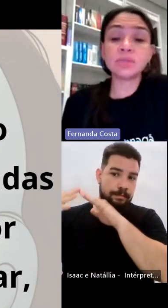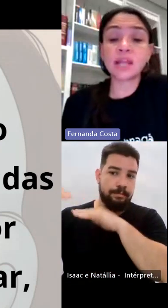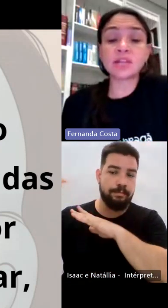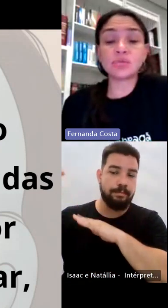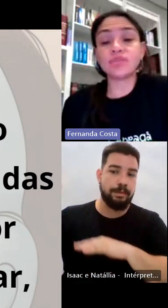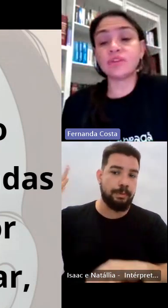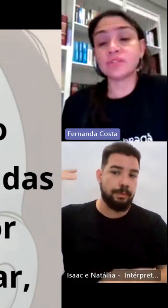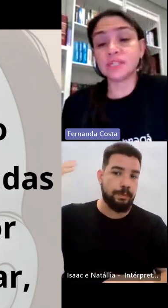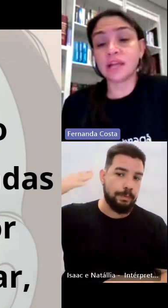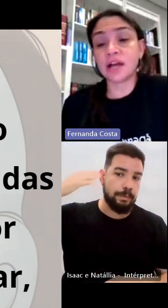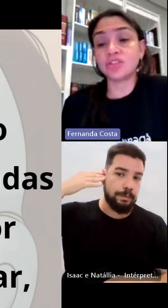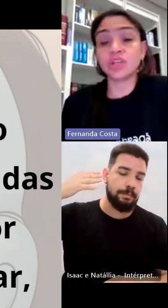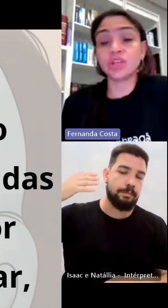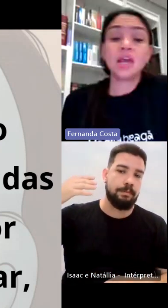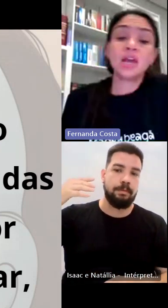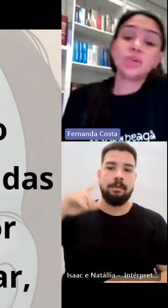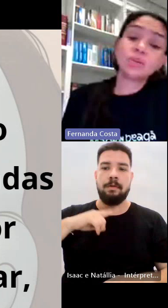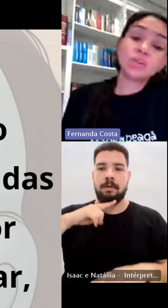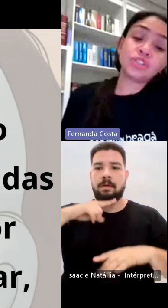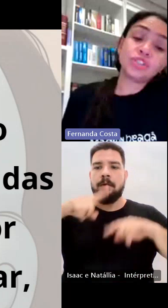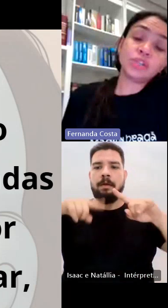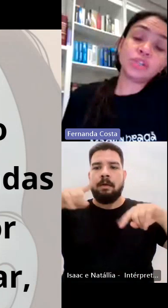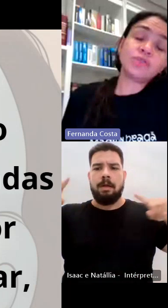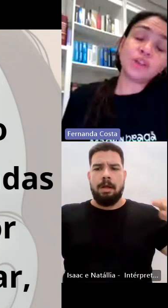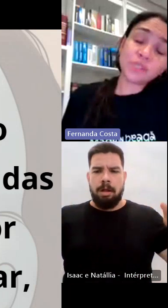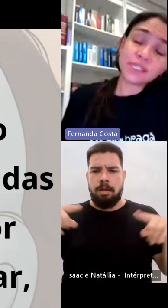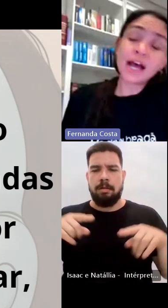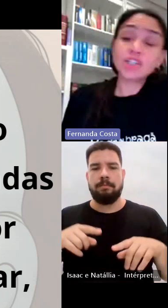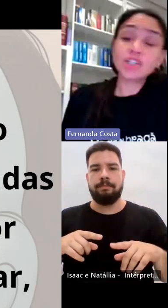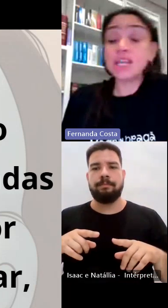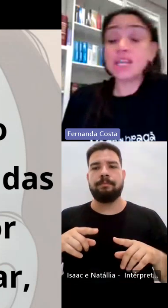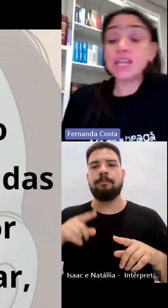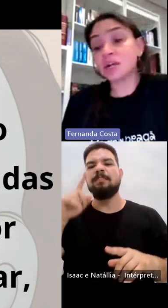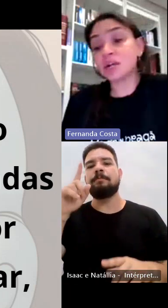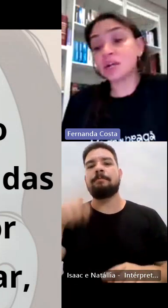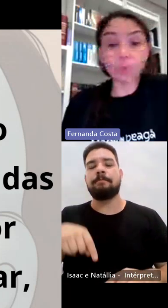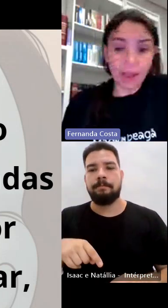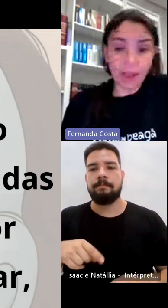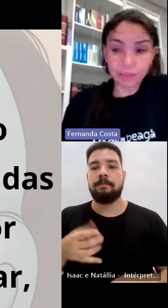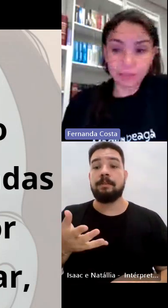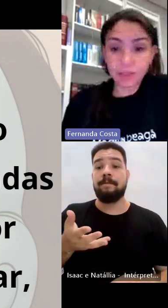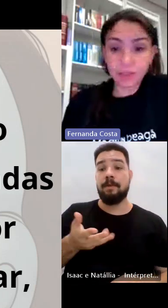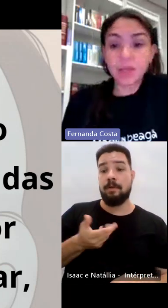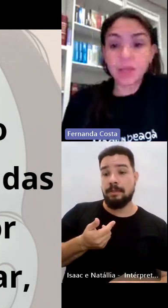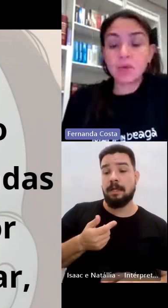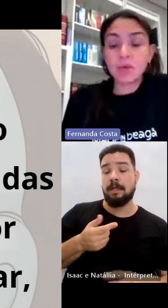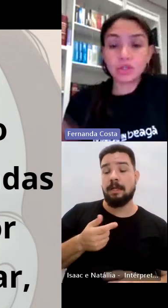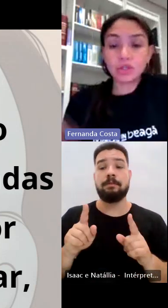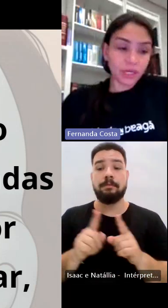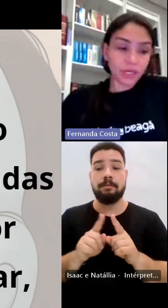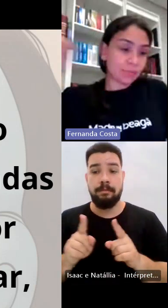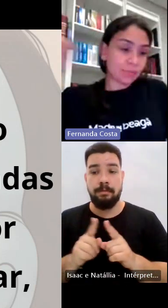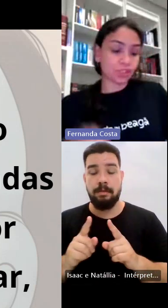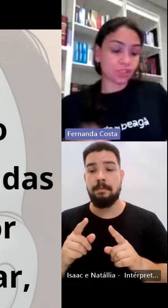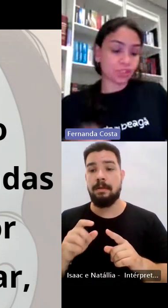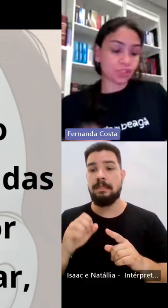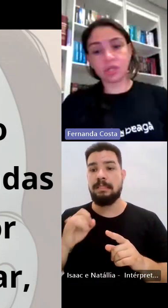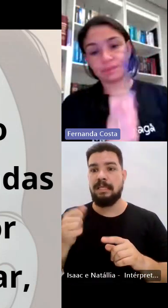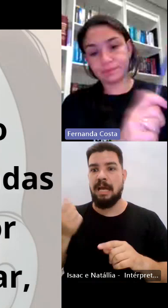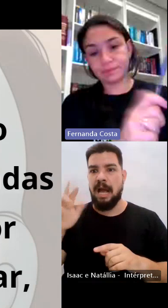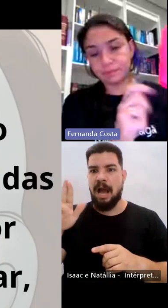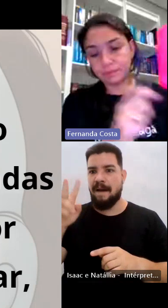por alterações de velocidade, de velocidade e pressão do ar. Quando, por exemplo, a